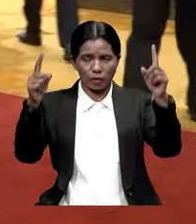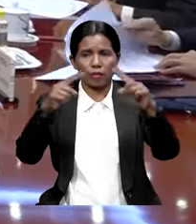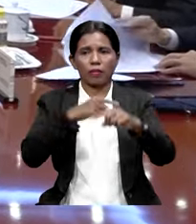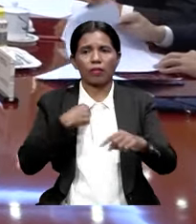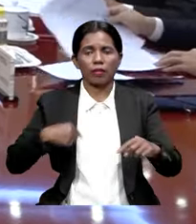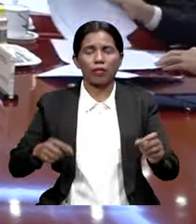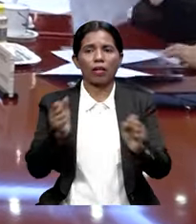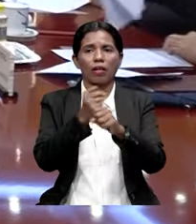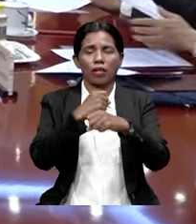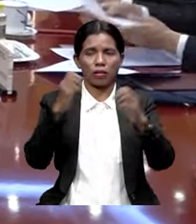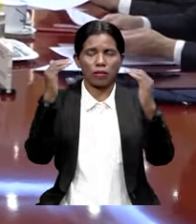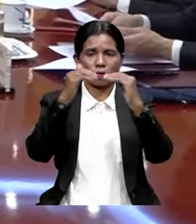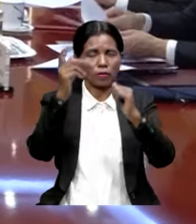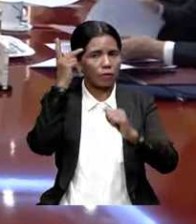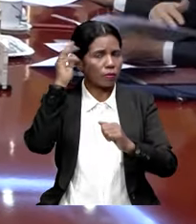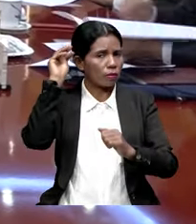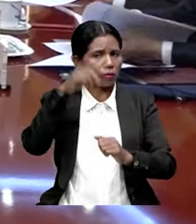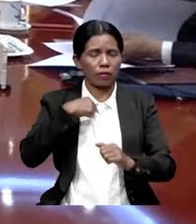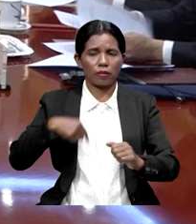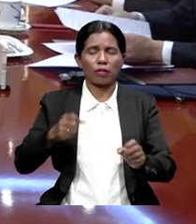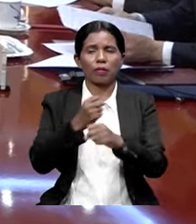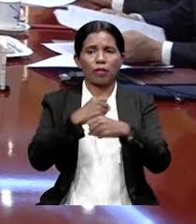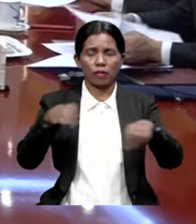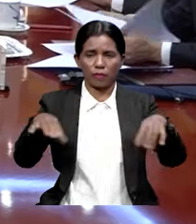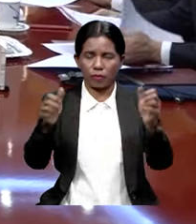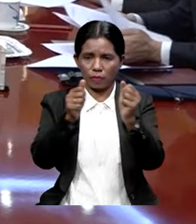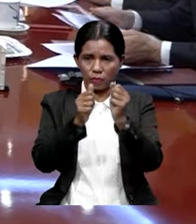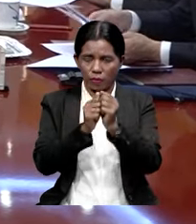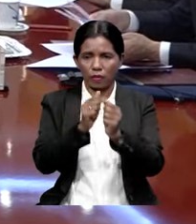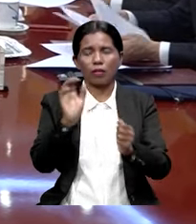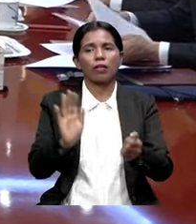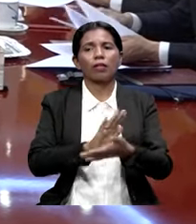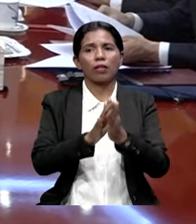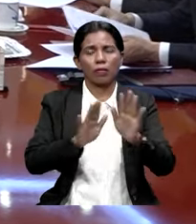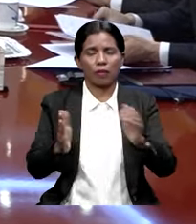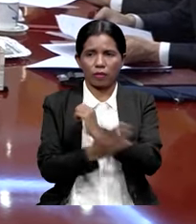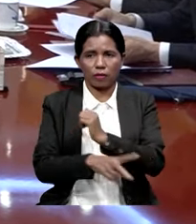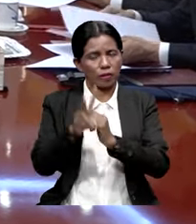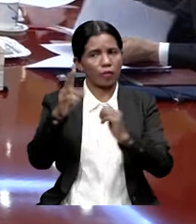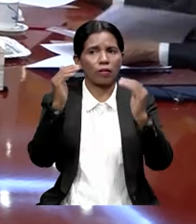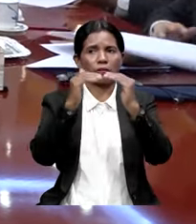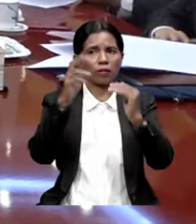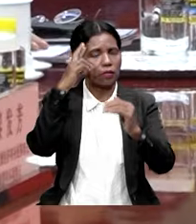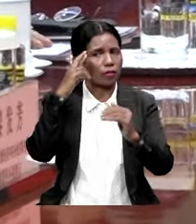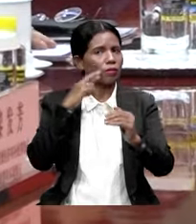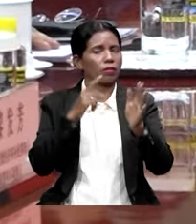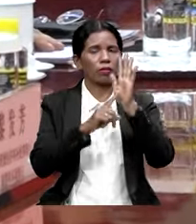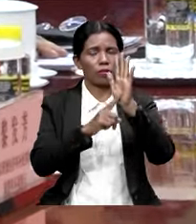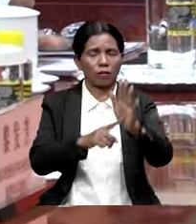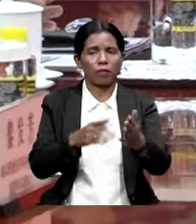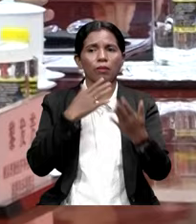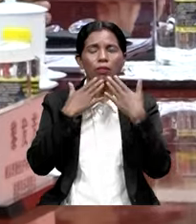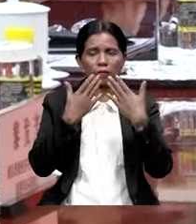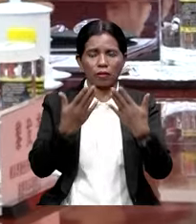com o primeiro-ministro China, Li Qiang, o dihamete em relação bilateral no amizade entre Rairua. Foi no encontro, Ramos Horta atuou agradecimento ao Estado